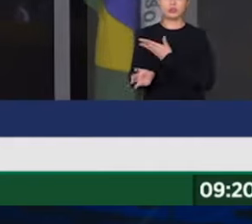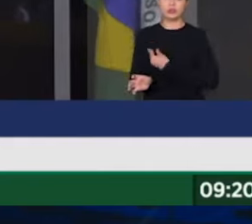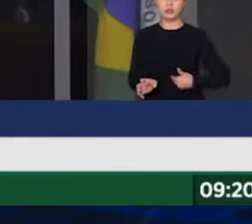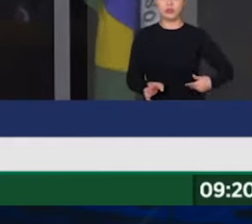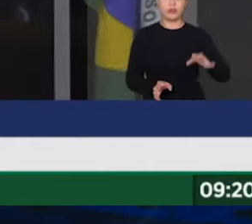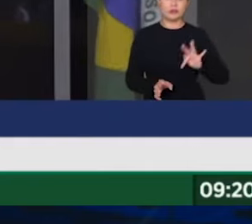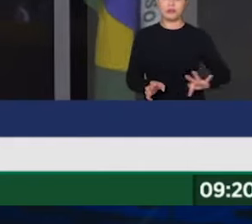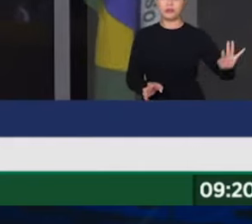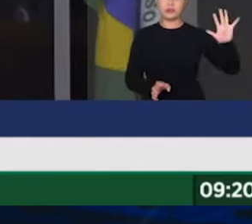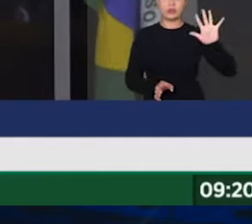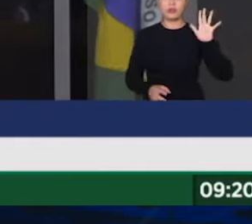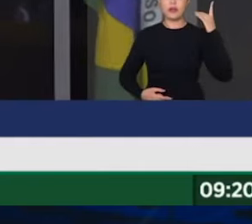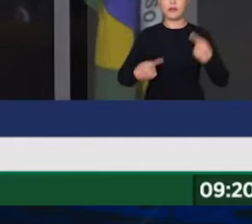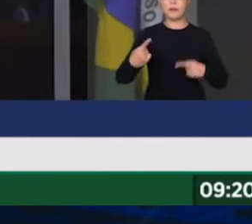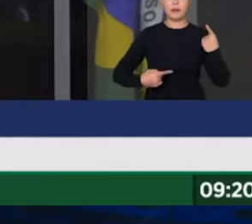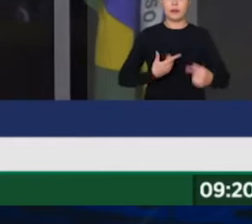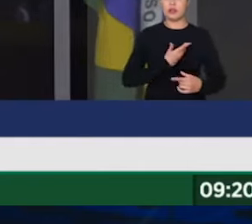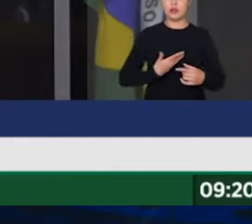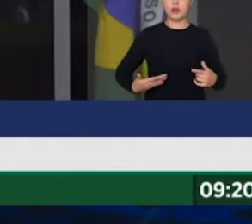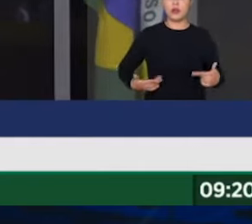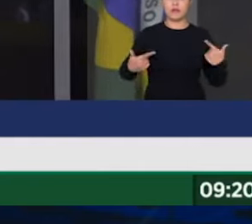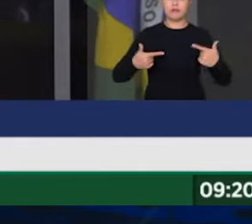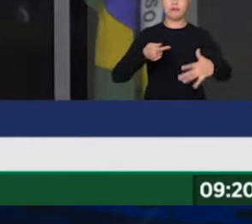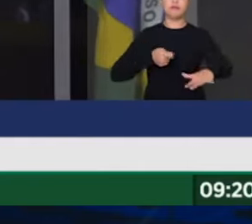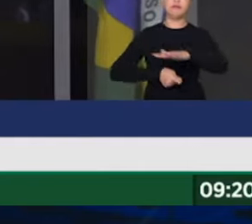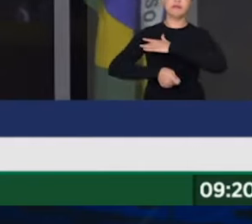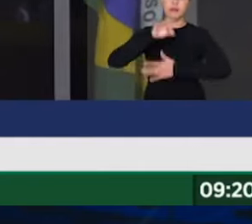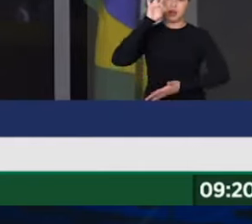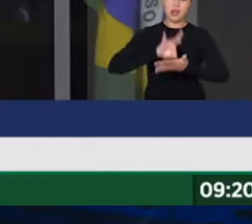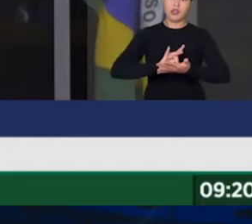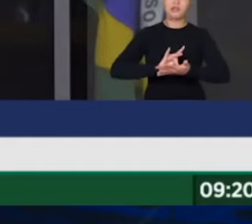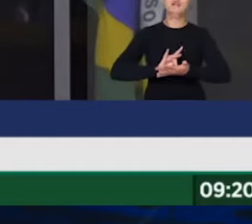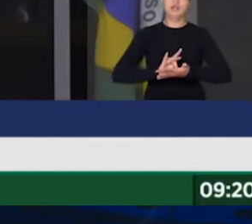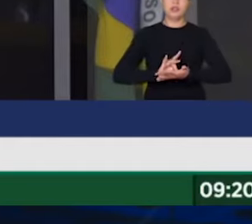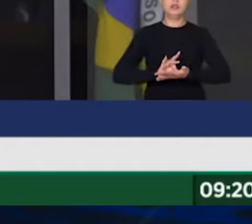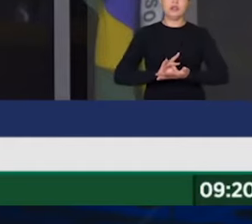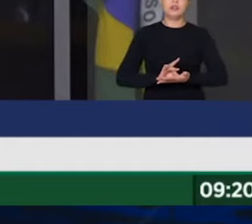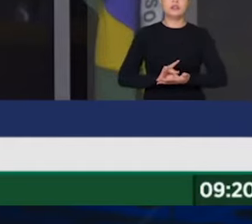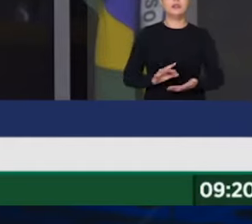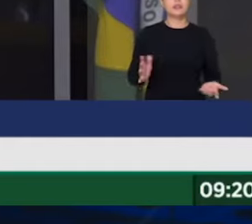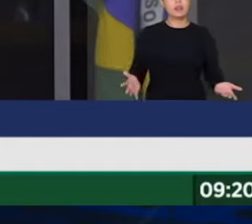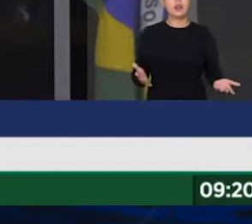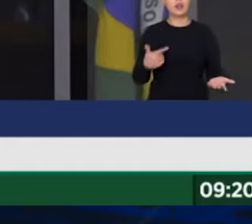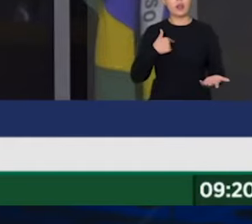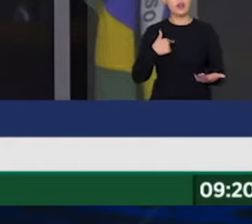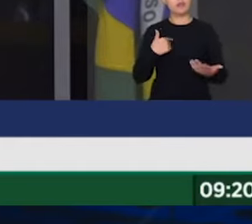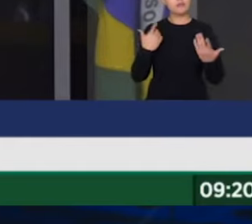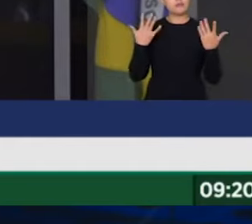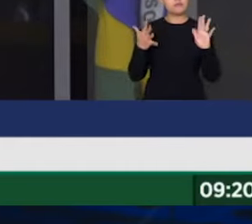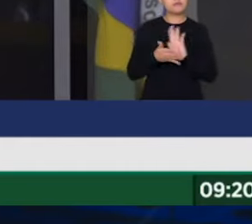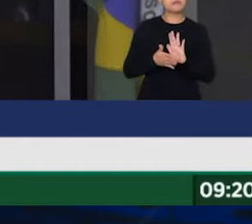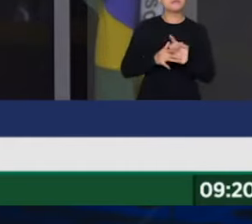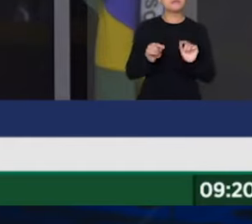que as políticas públicas esportivas sejam instaladas. Então, presidente Coronel Tadeu, quero parabenizar a Secretaria Nacional de Esportes. Eu